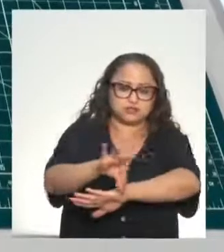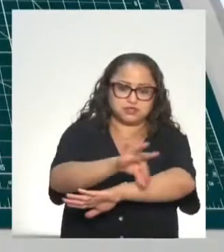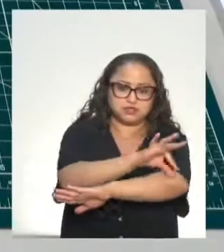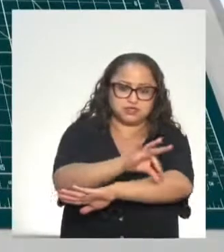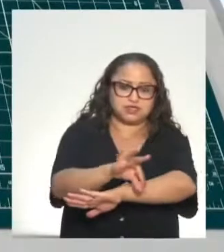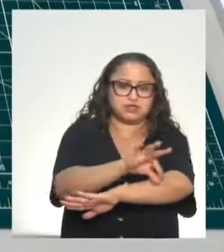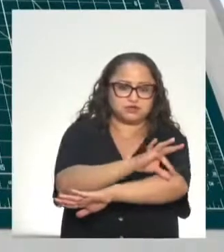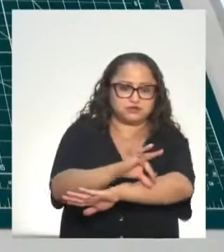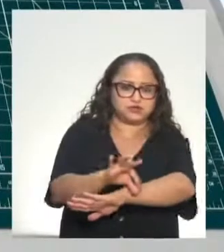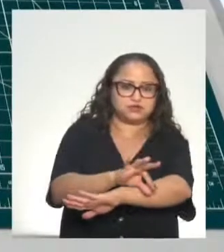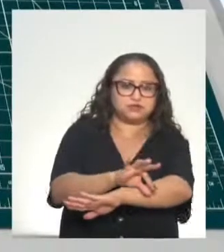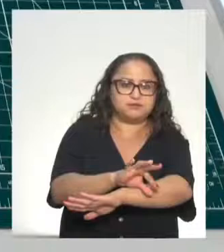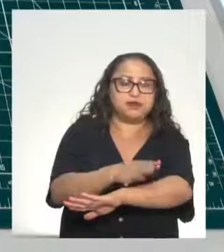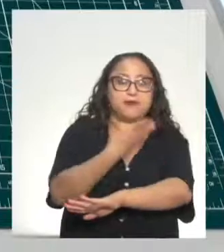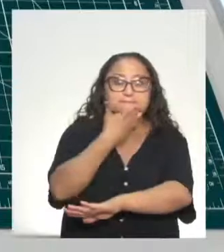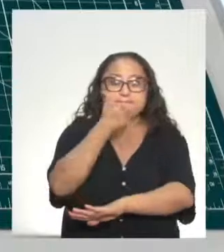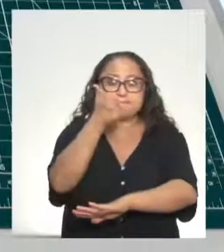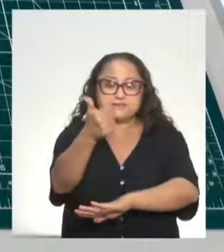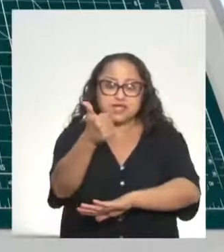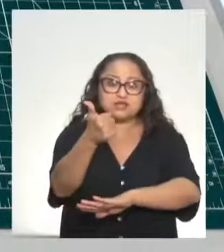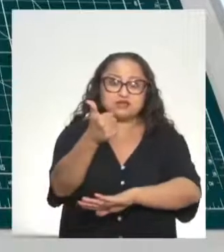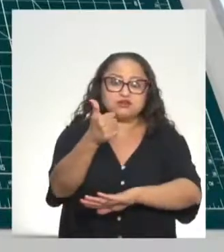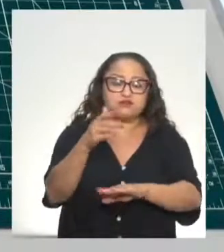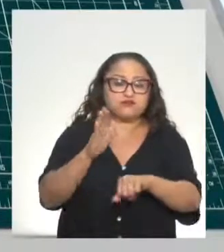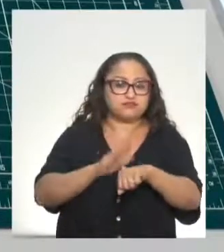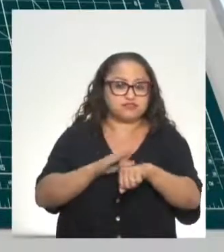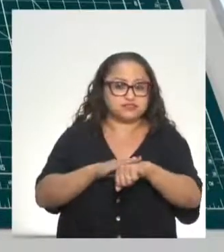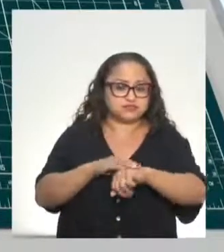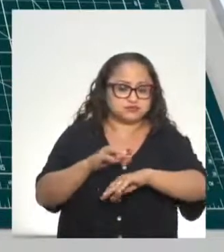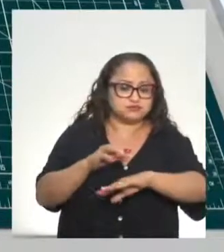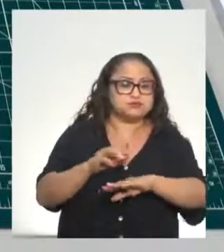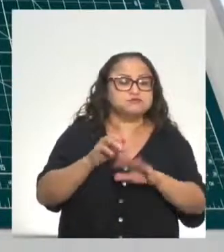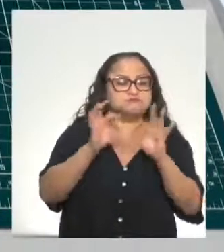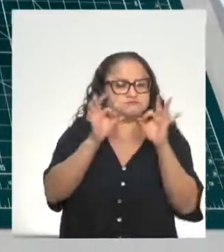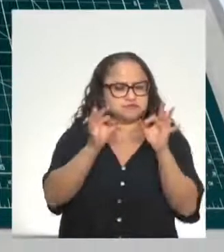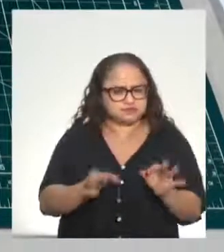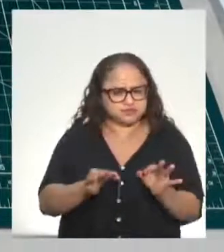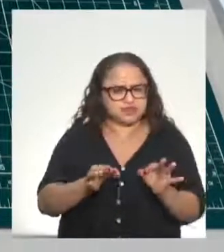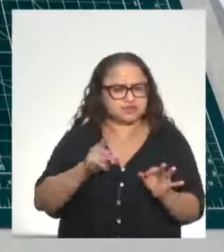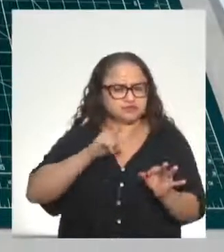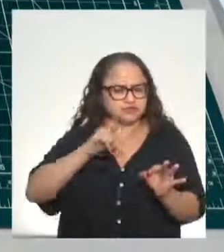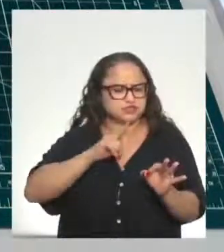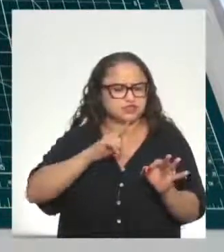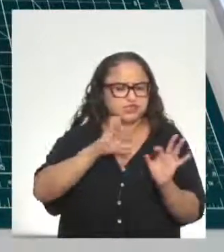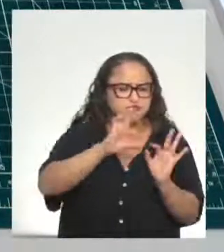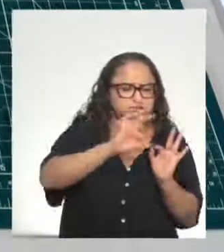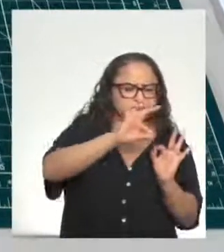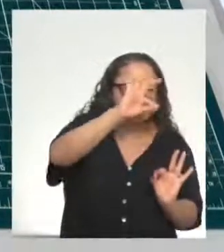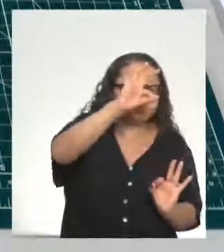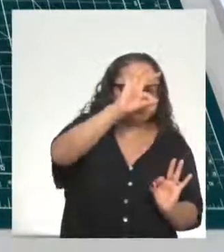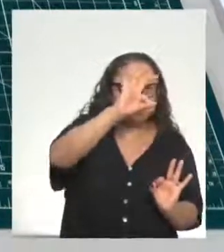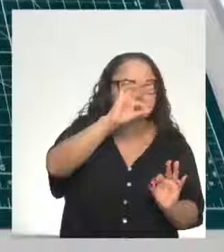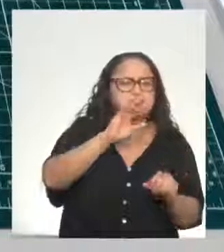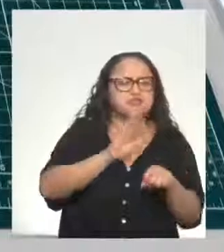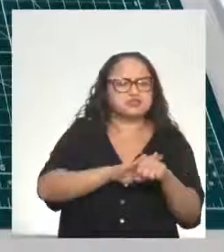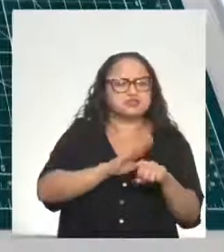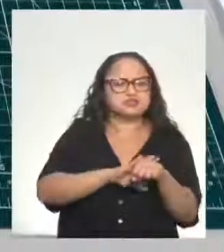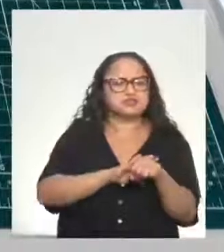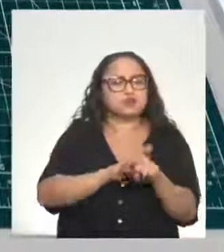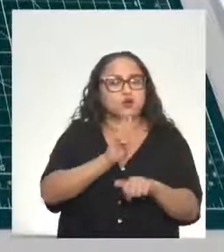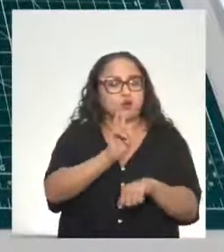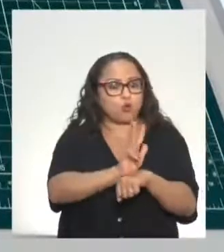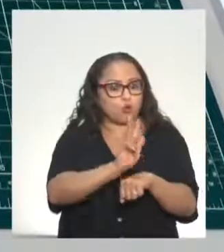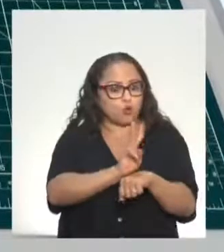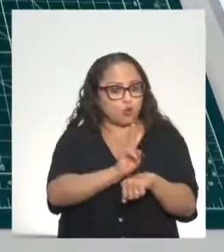guiar a linha do corte. Então é só você posicionar a régua exatamente na linha pontilhada e passar com muito cuidado e muita